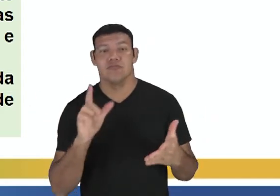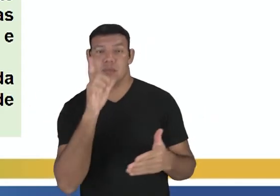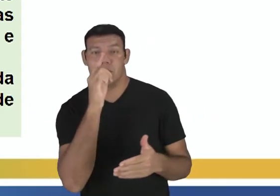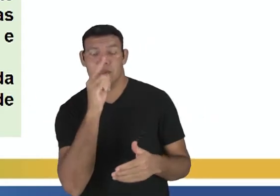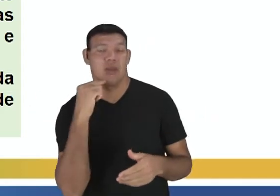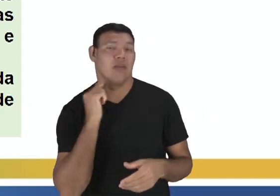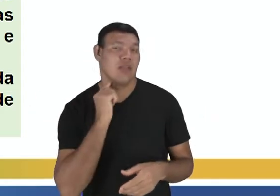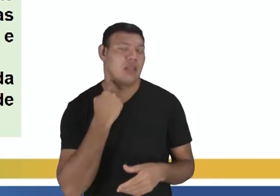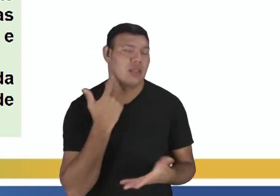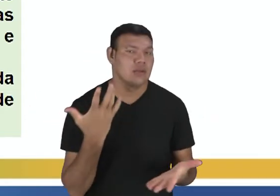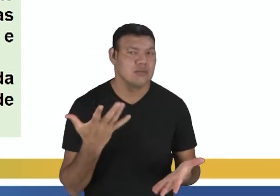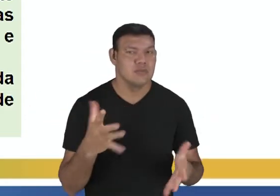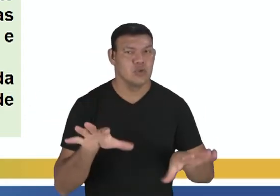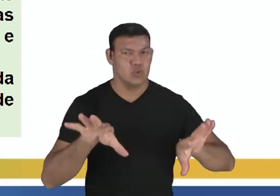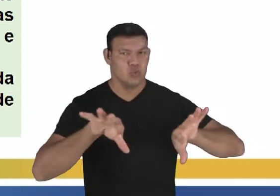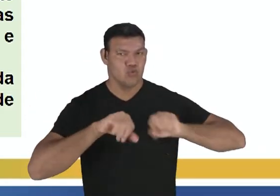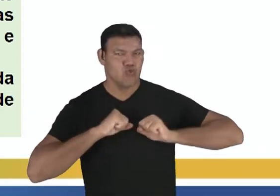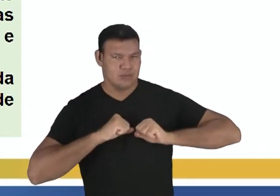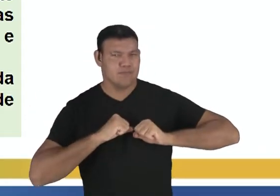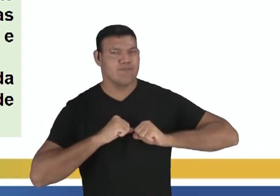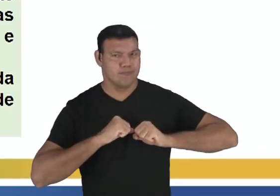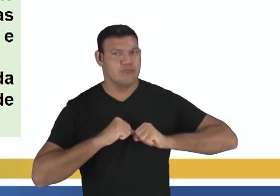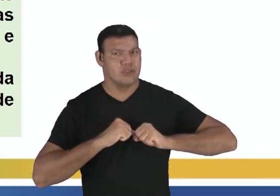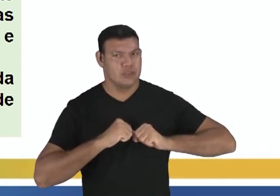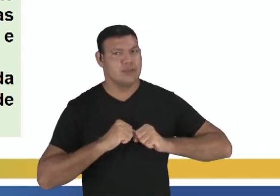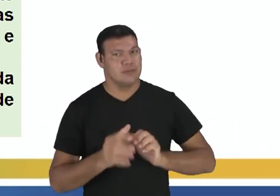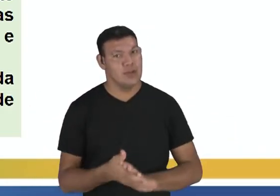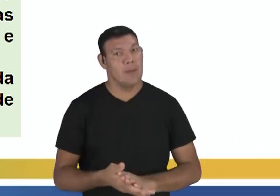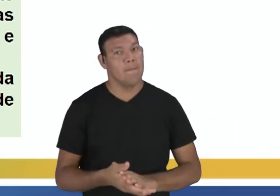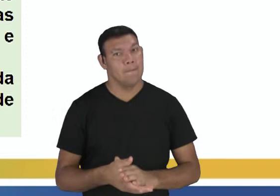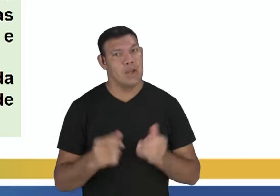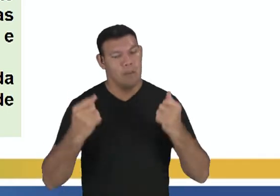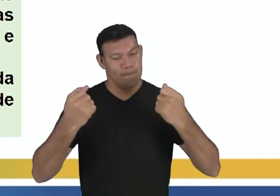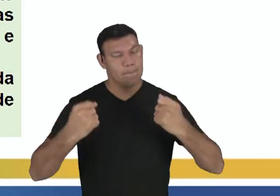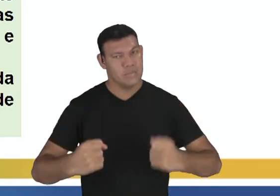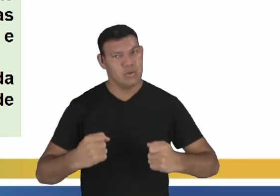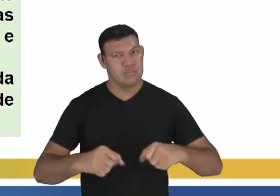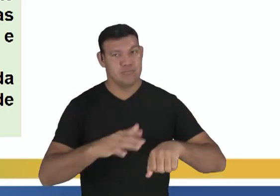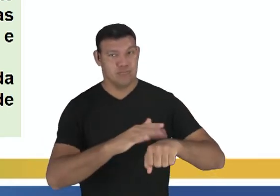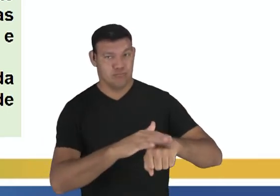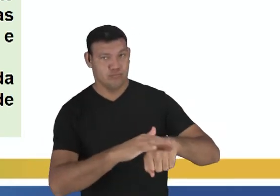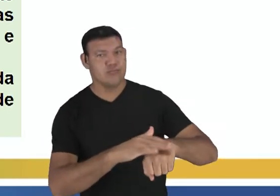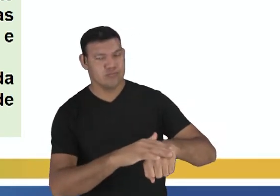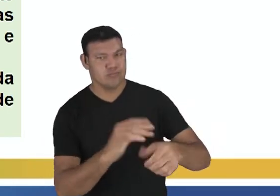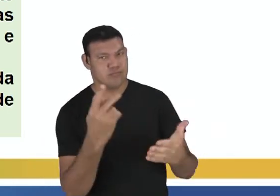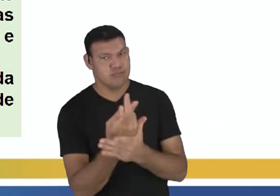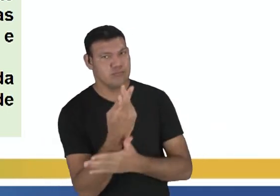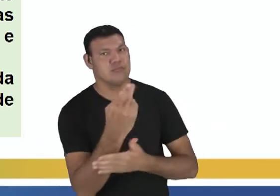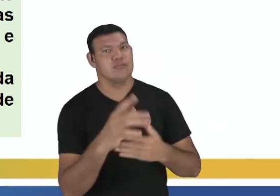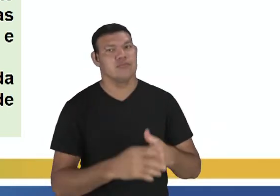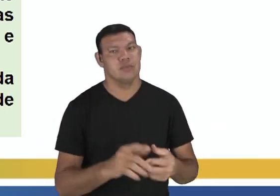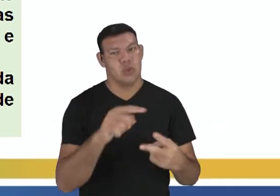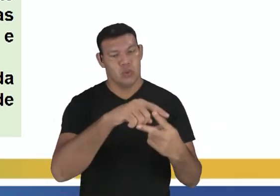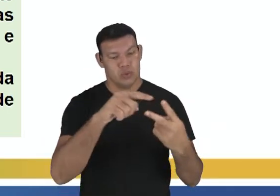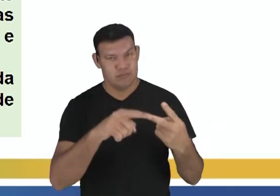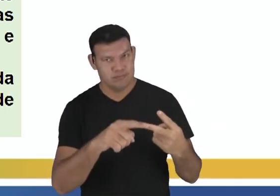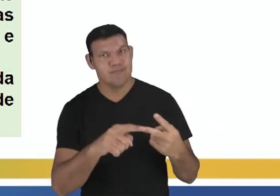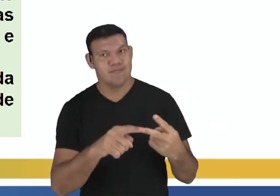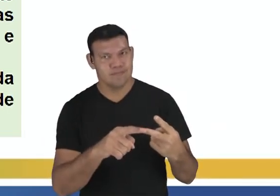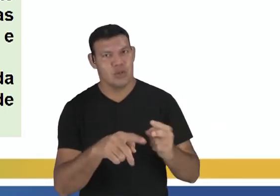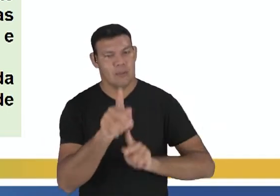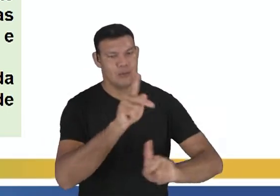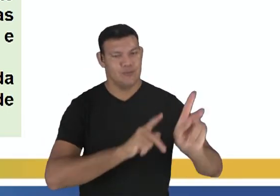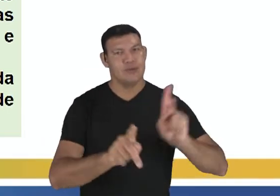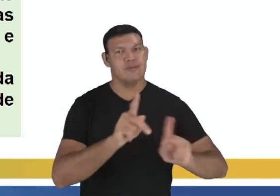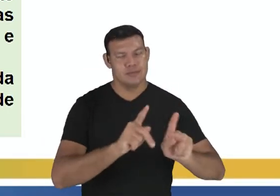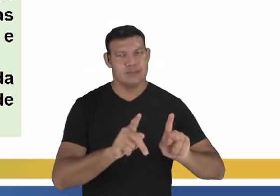né? A água poluída e contaminada, ela causa doenças, tá bom? E eu trouxe aqui para vocês duas doenças que mais acometem as